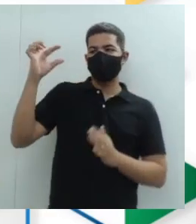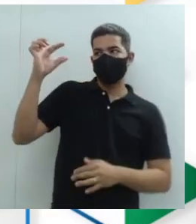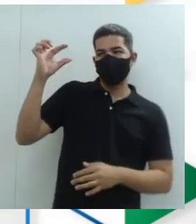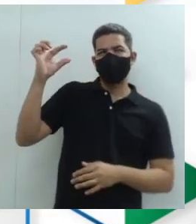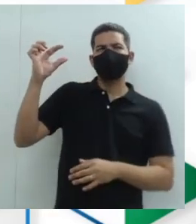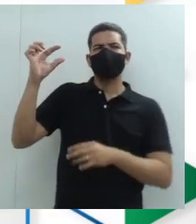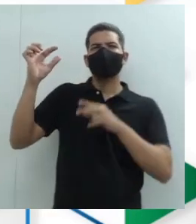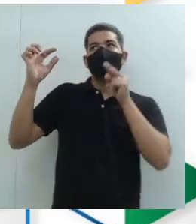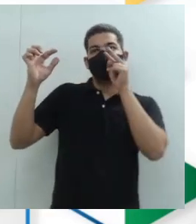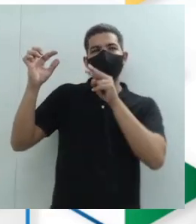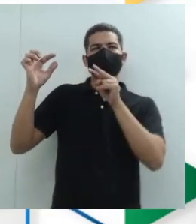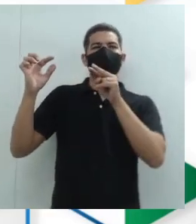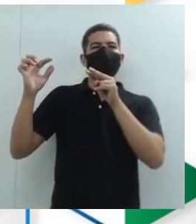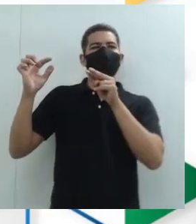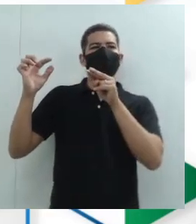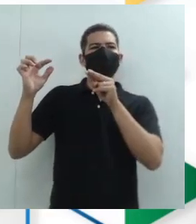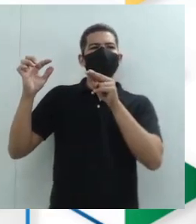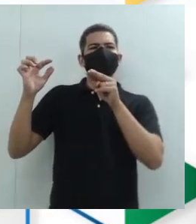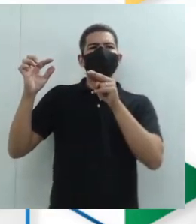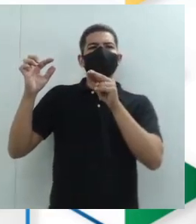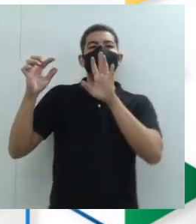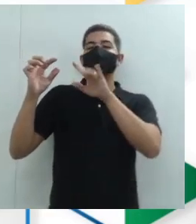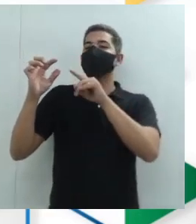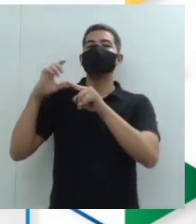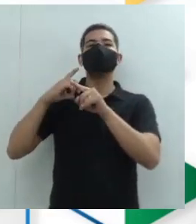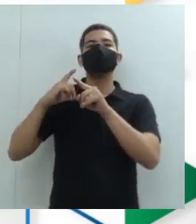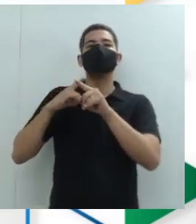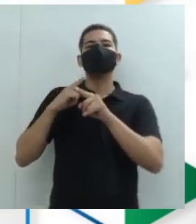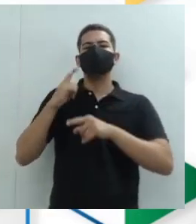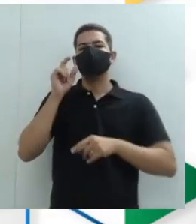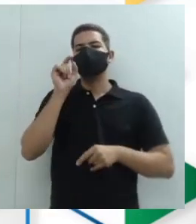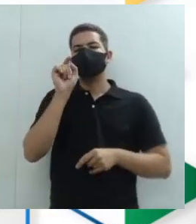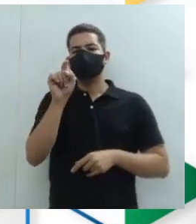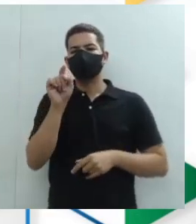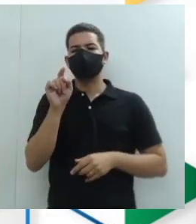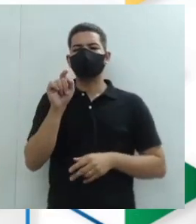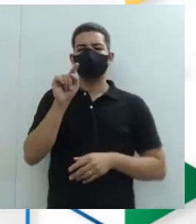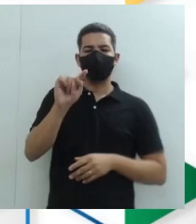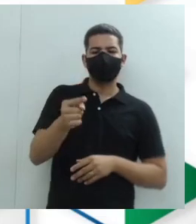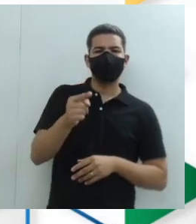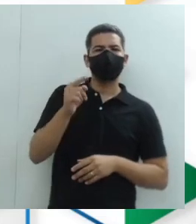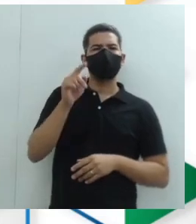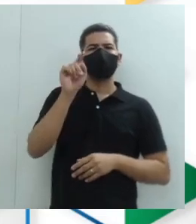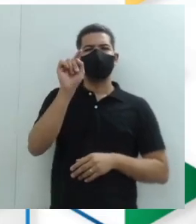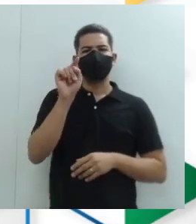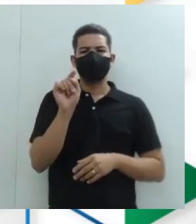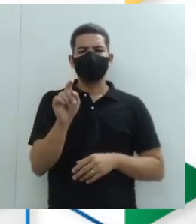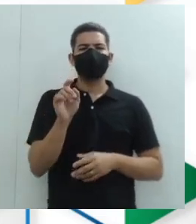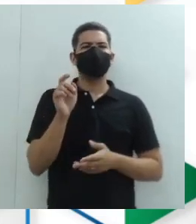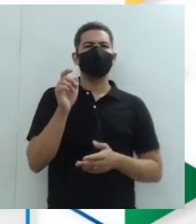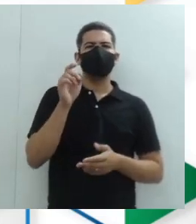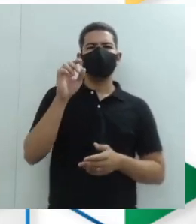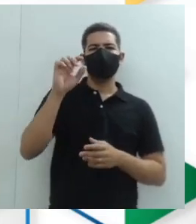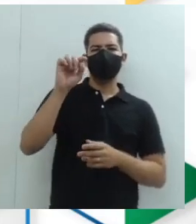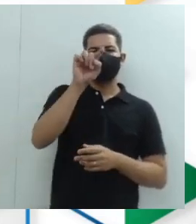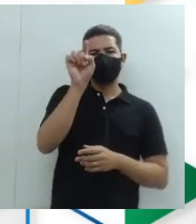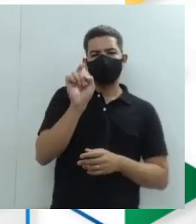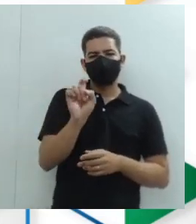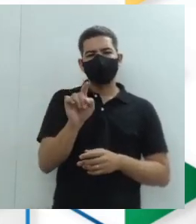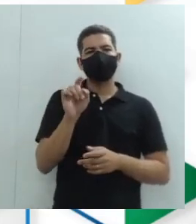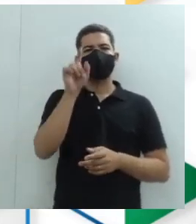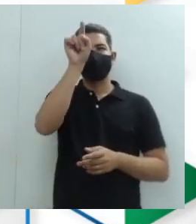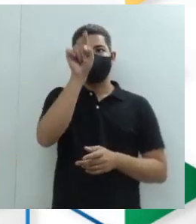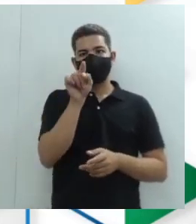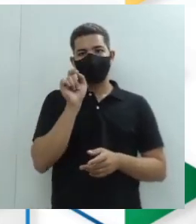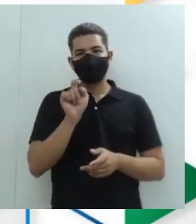pontuação específico que demonstra que não era essa parte que introduziu a carta, não